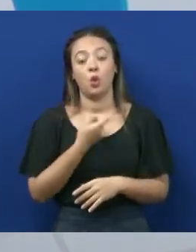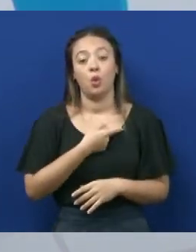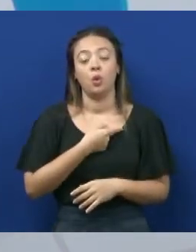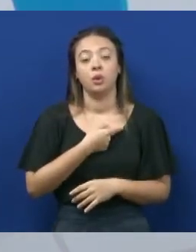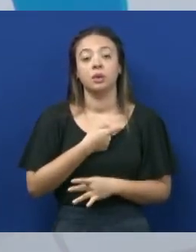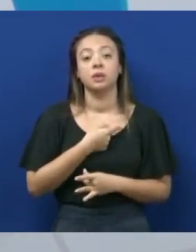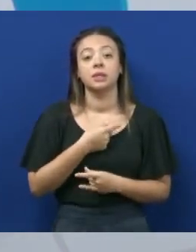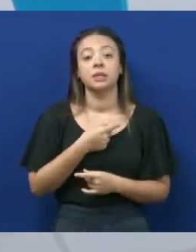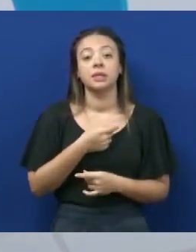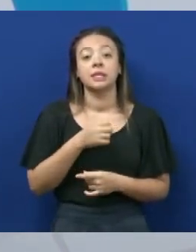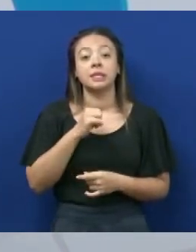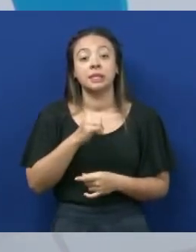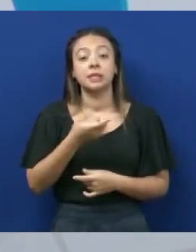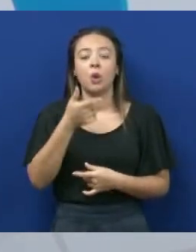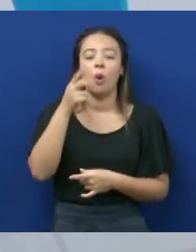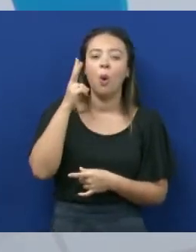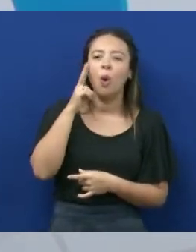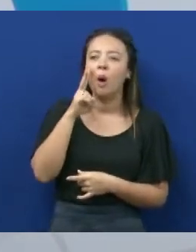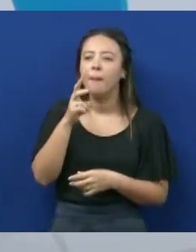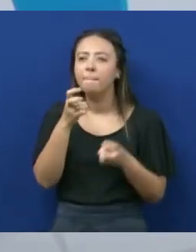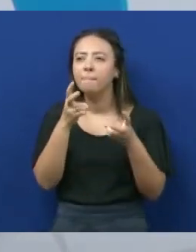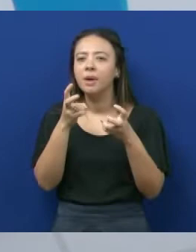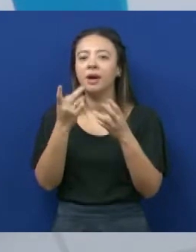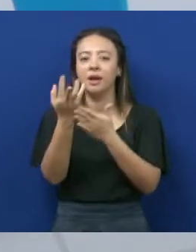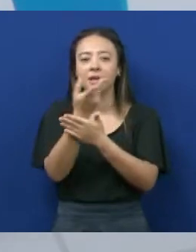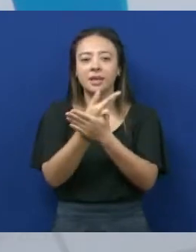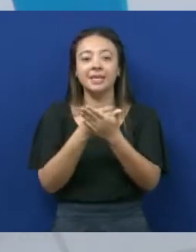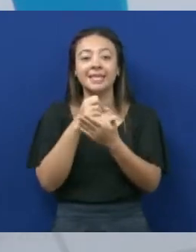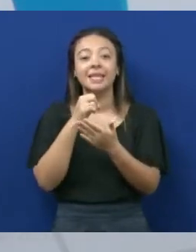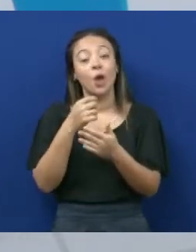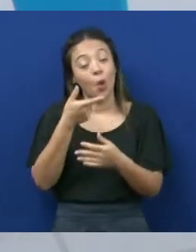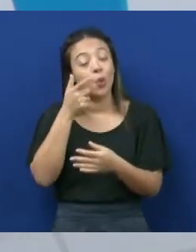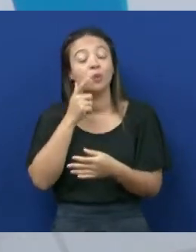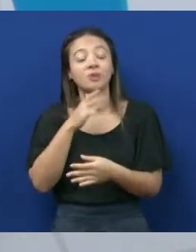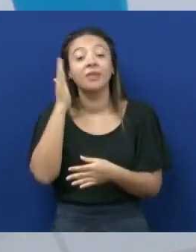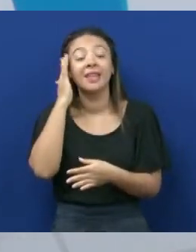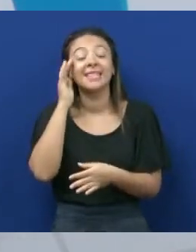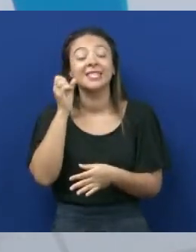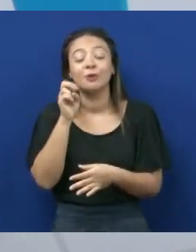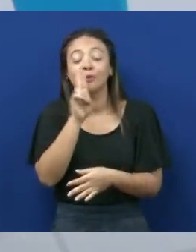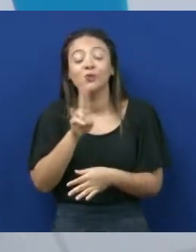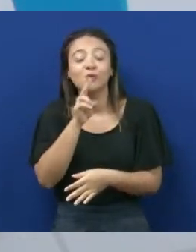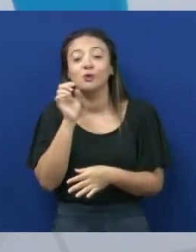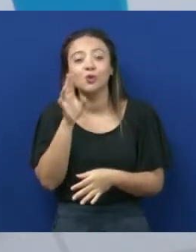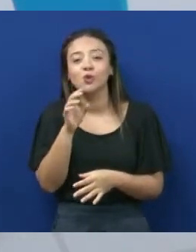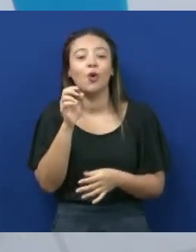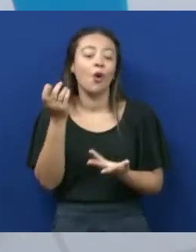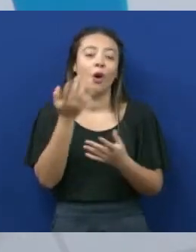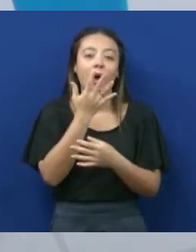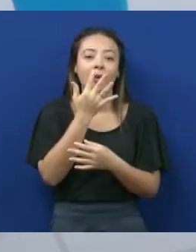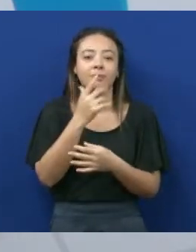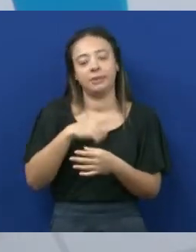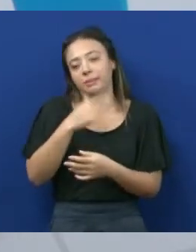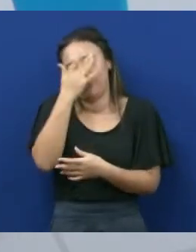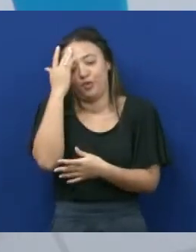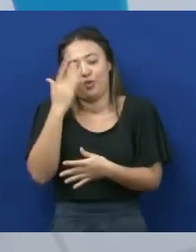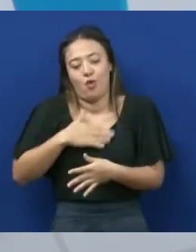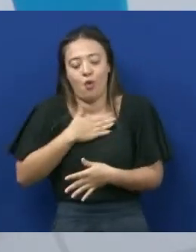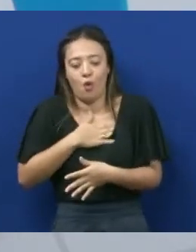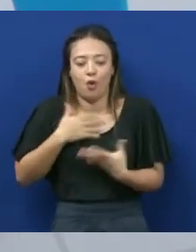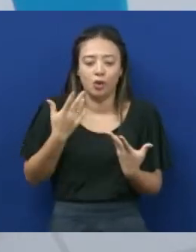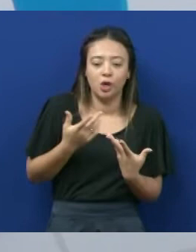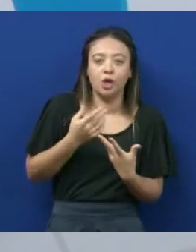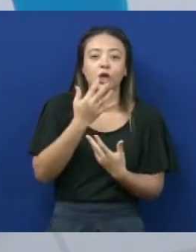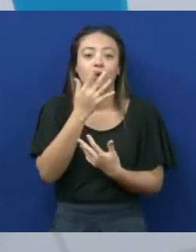nós conhecemos a fundo, só pela cor. Tem artista que gosta do azul, azul claro, azul escuro, tom sobre o tom, então ele